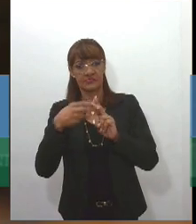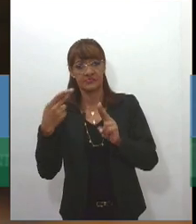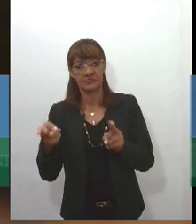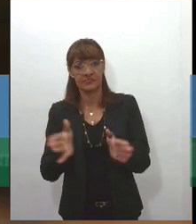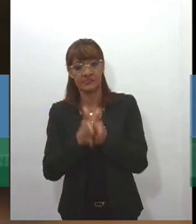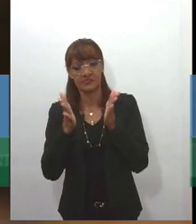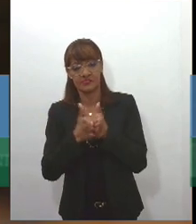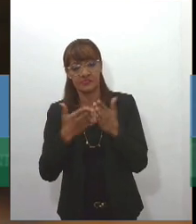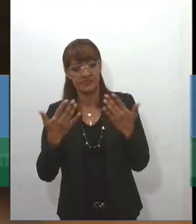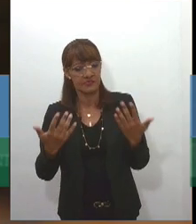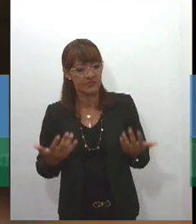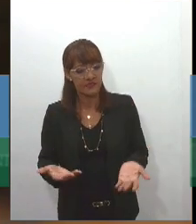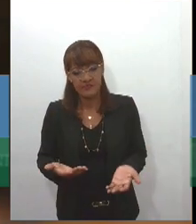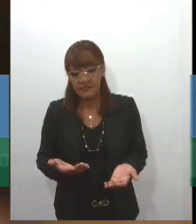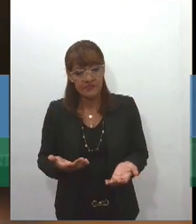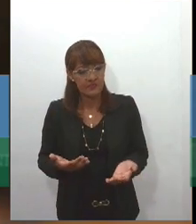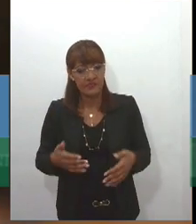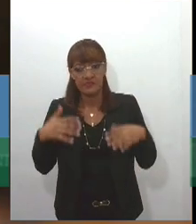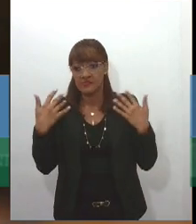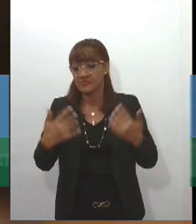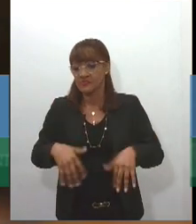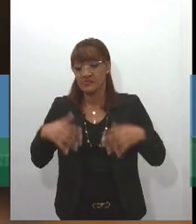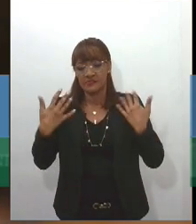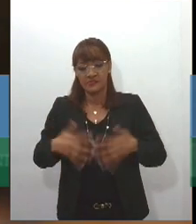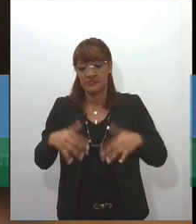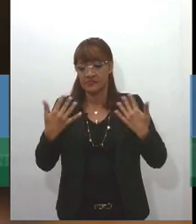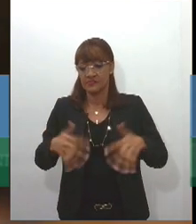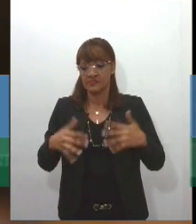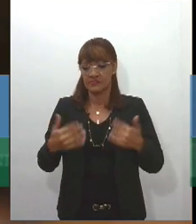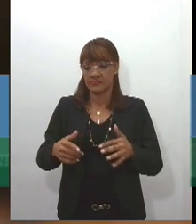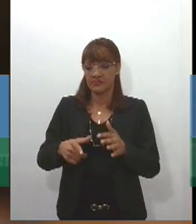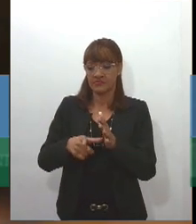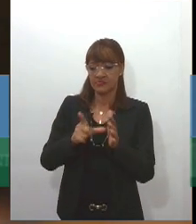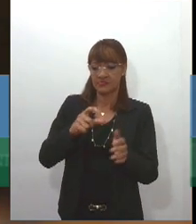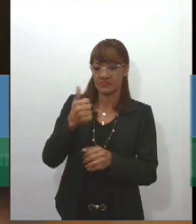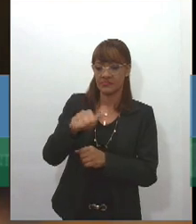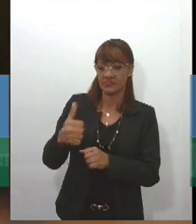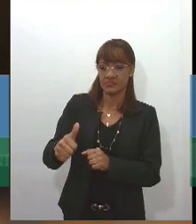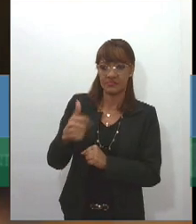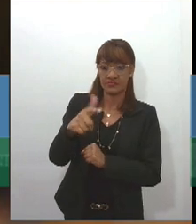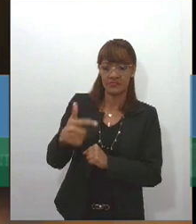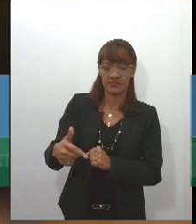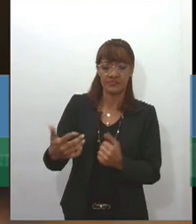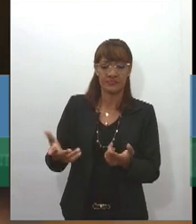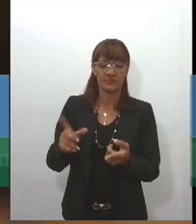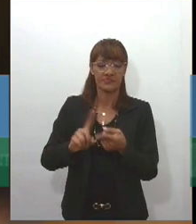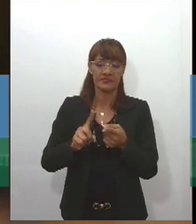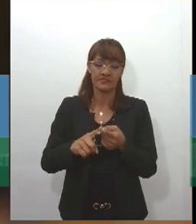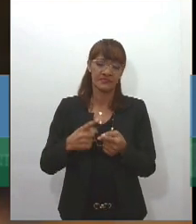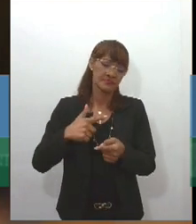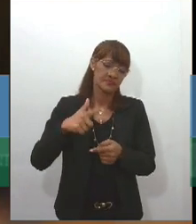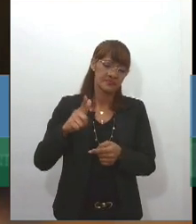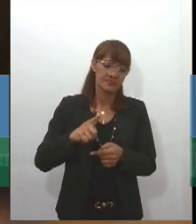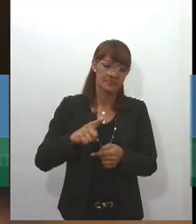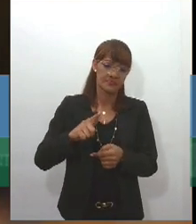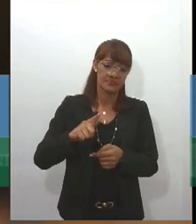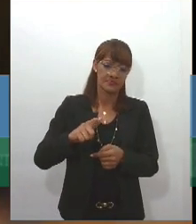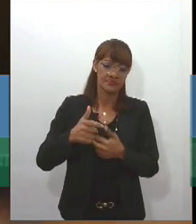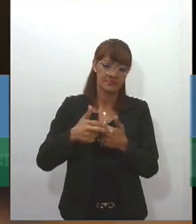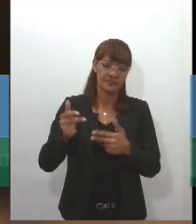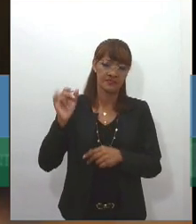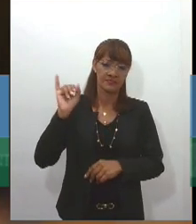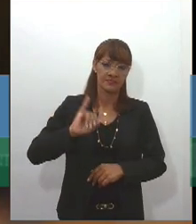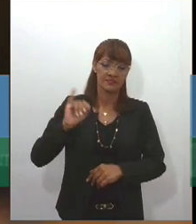vai ser gigantesco e não tá sendo analisado outra coisa interessante é split payment o split payment é um sistema de